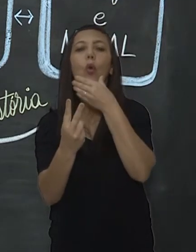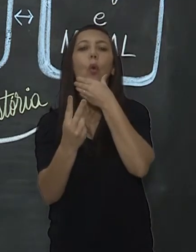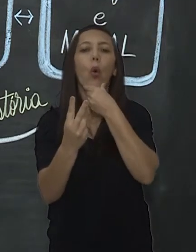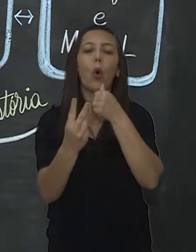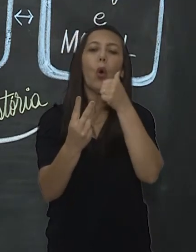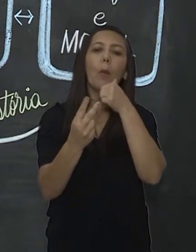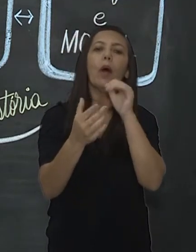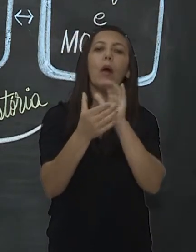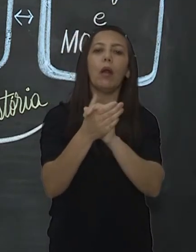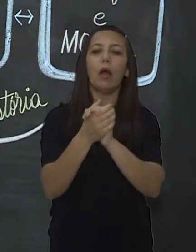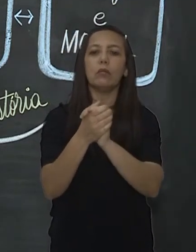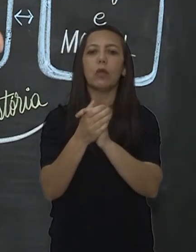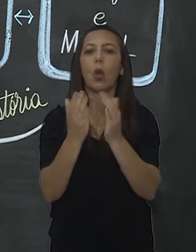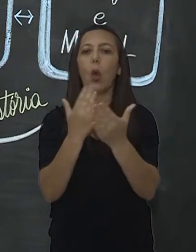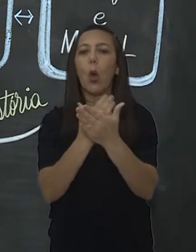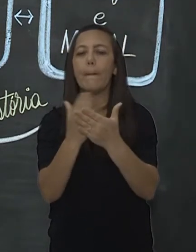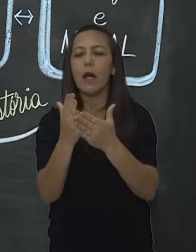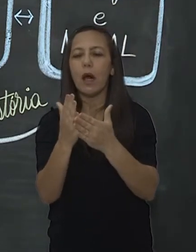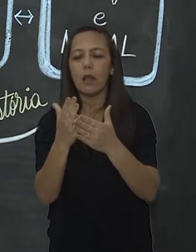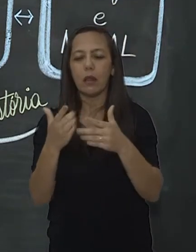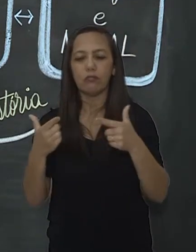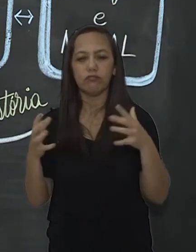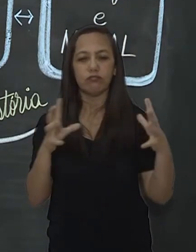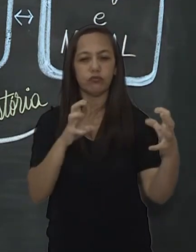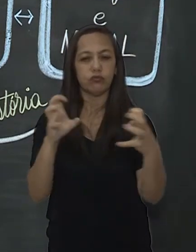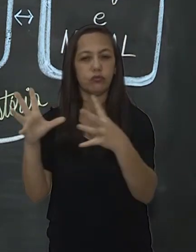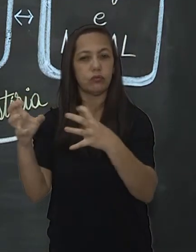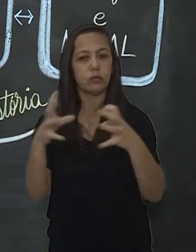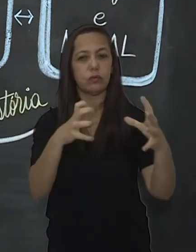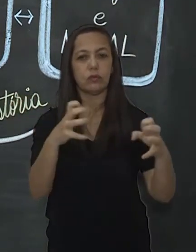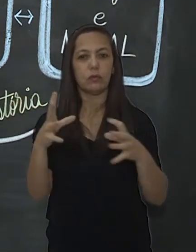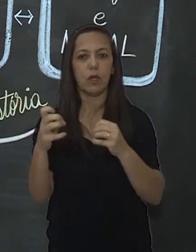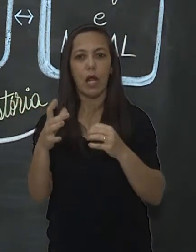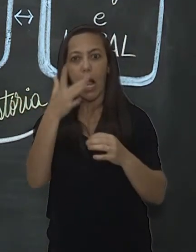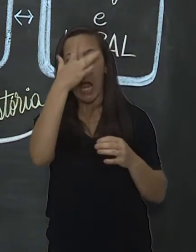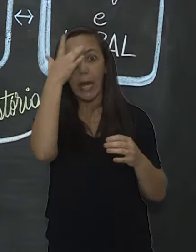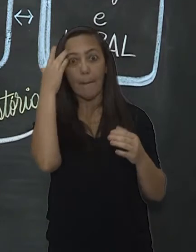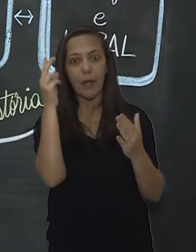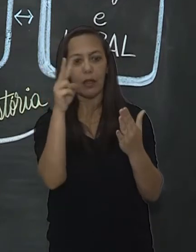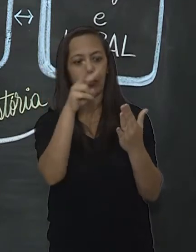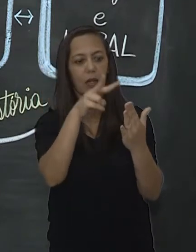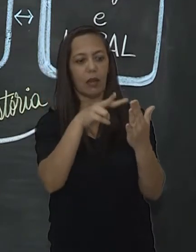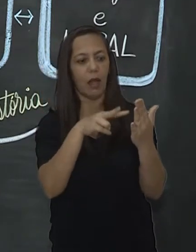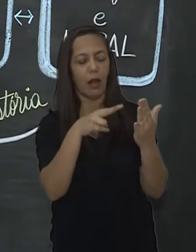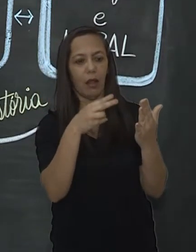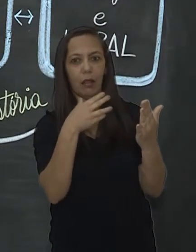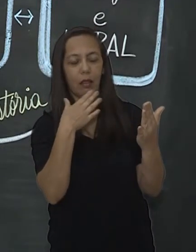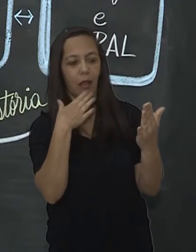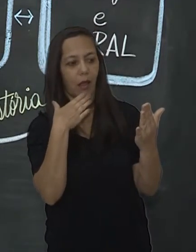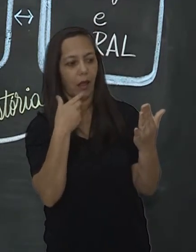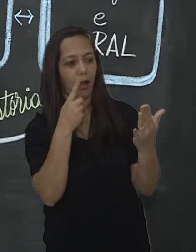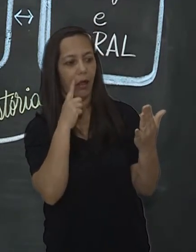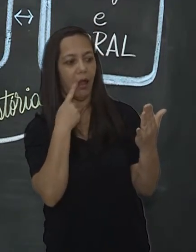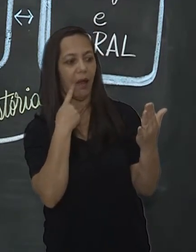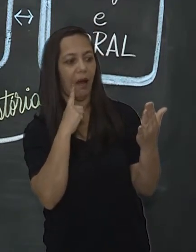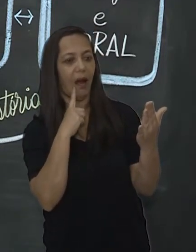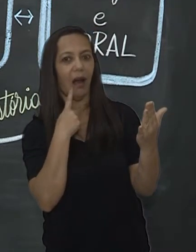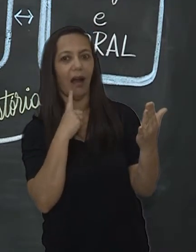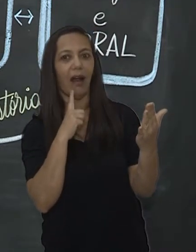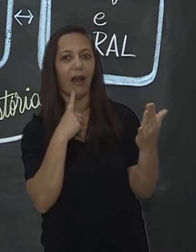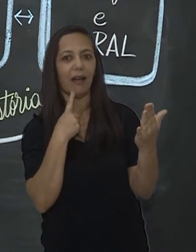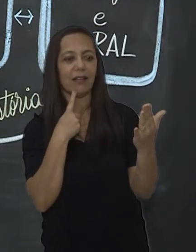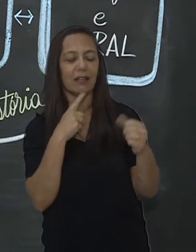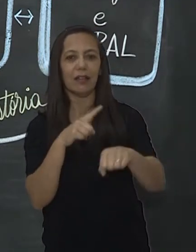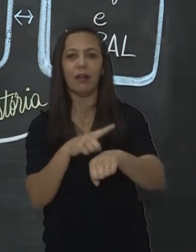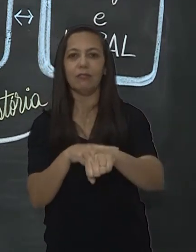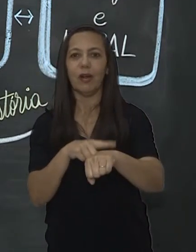o relacionamento. Isso vai gerando um conflito narrativo que prende o leitor até chegar ao ponto que a gente chama de clímax, que é o